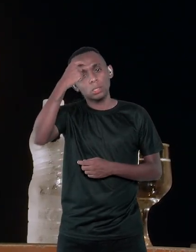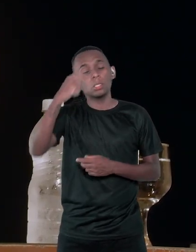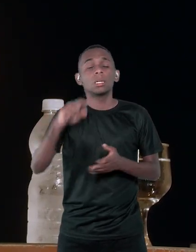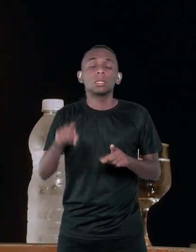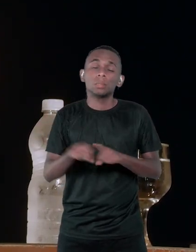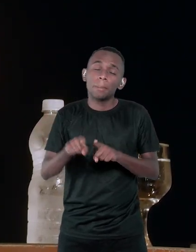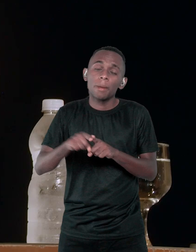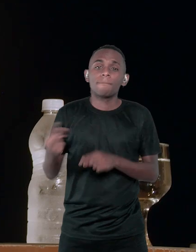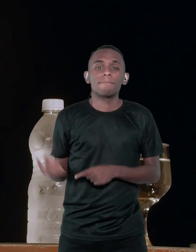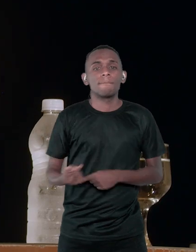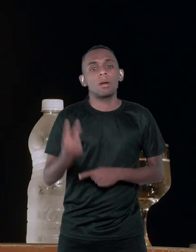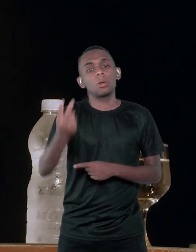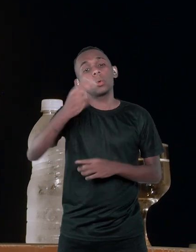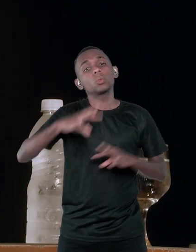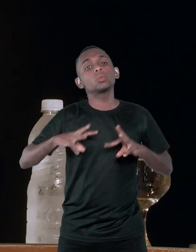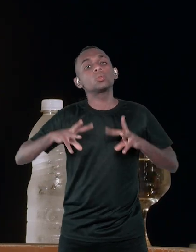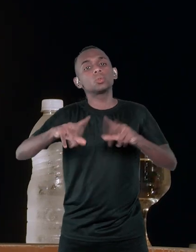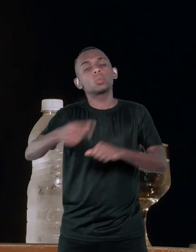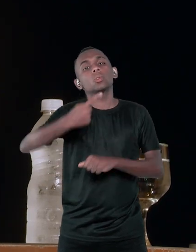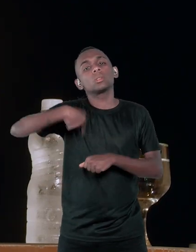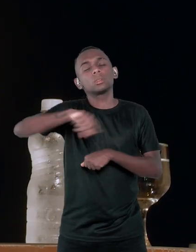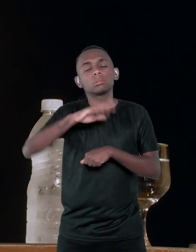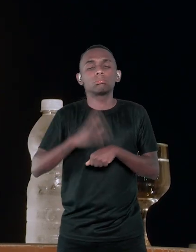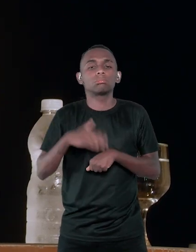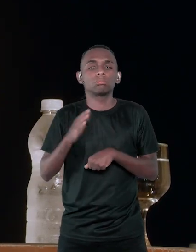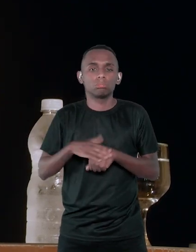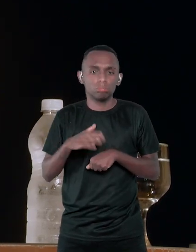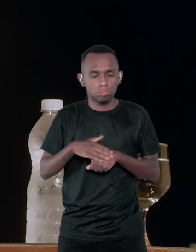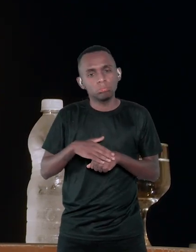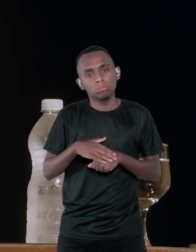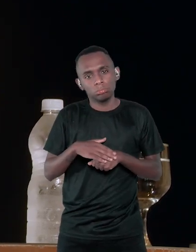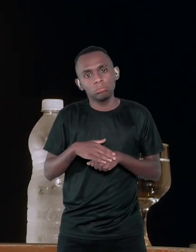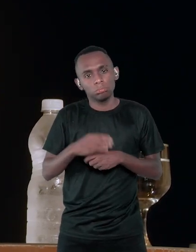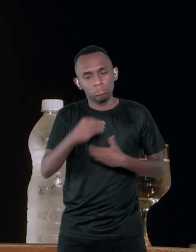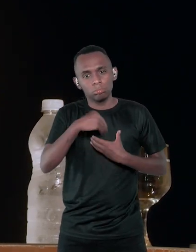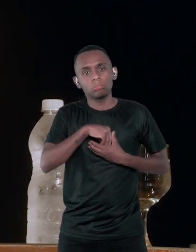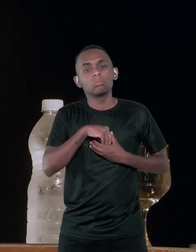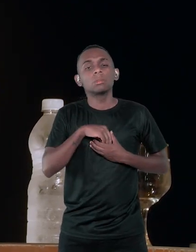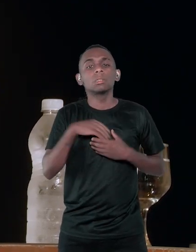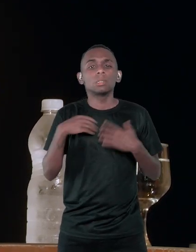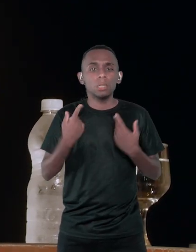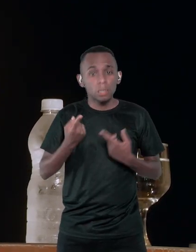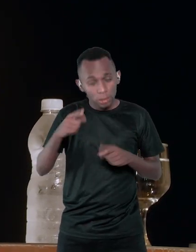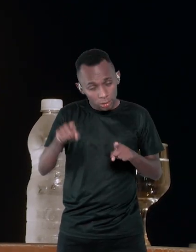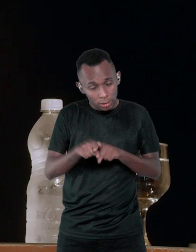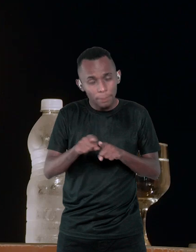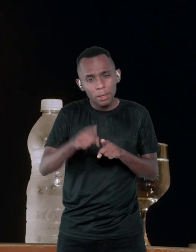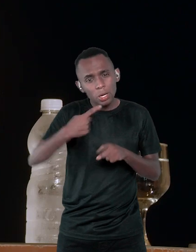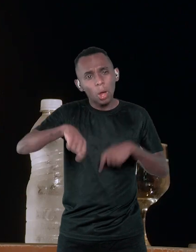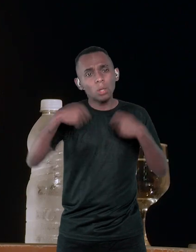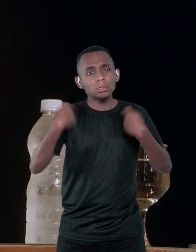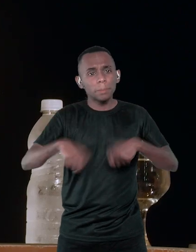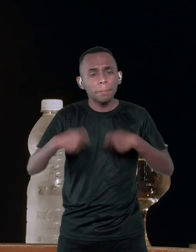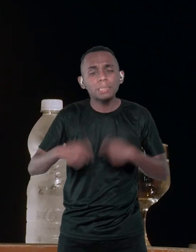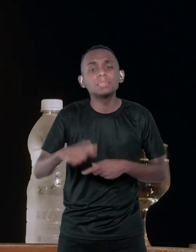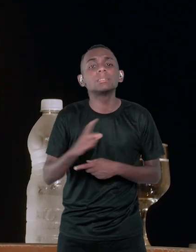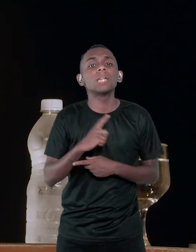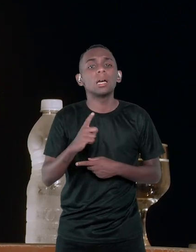patrimônio, tudo isso que nos compõe, né, e que nos defende. A gente precisa de ter